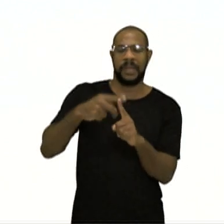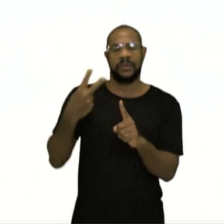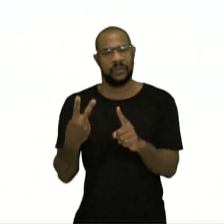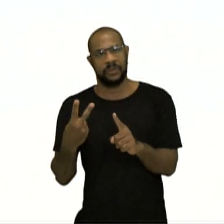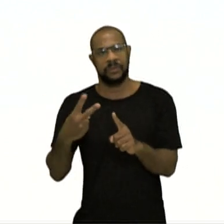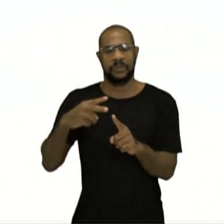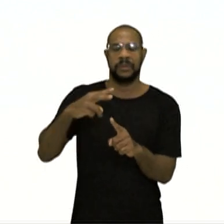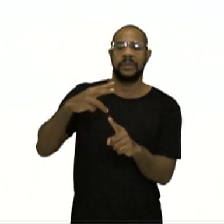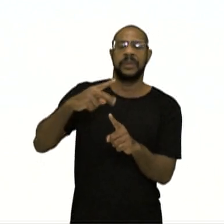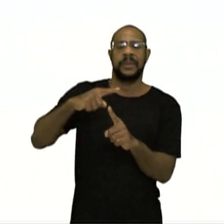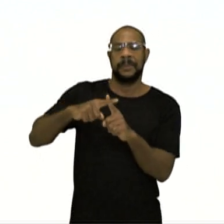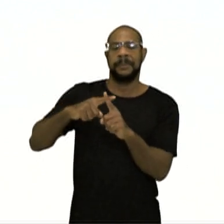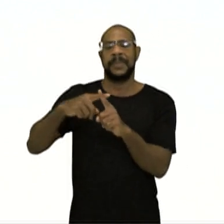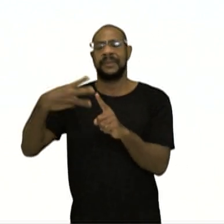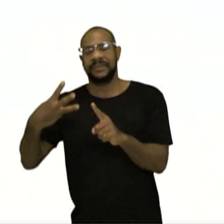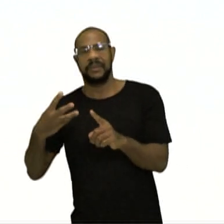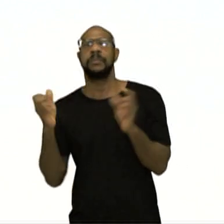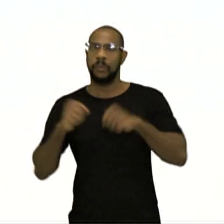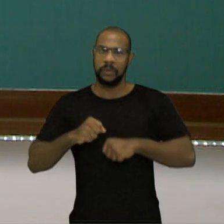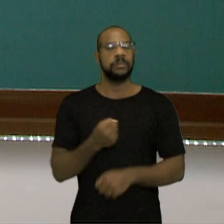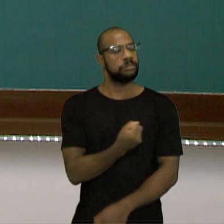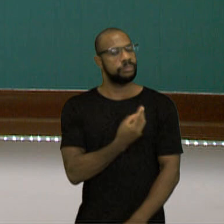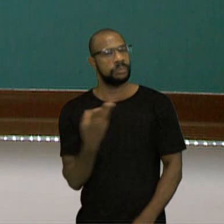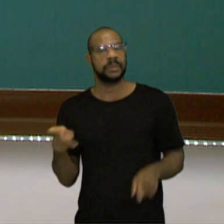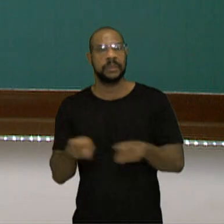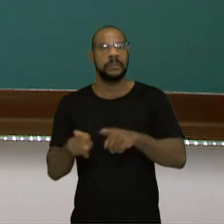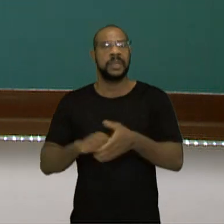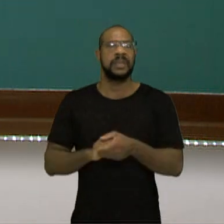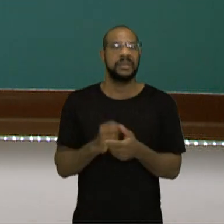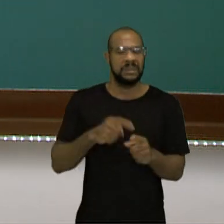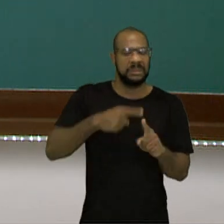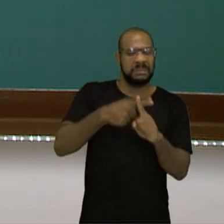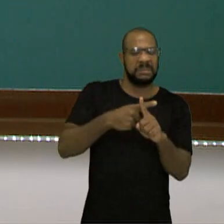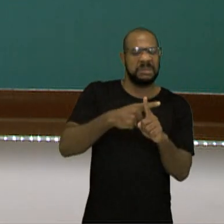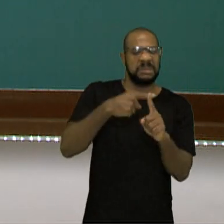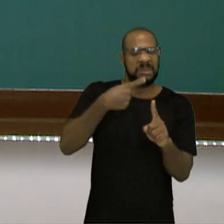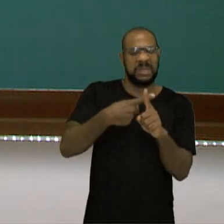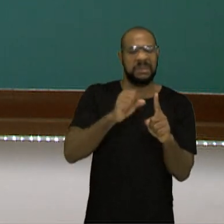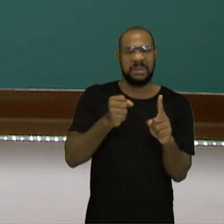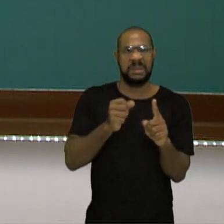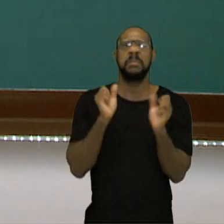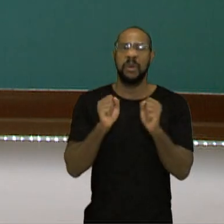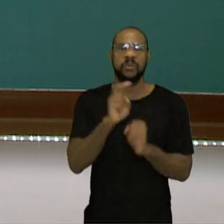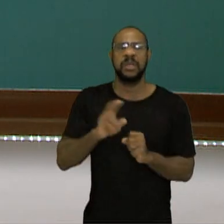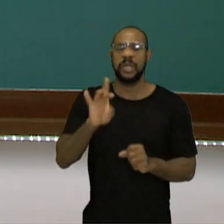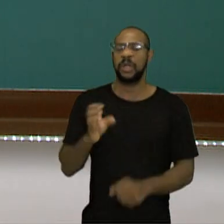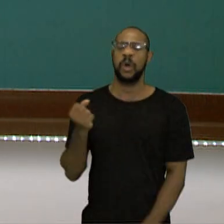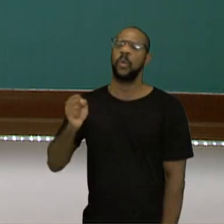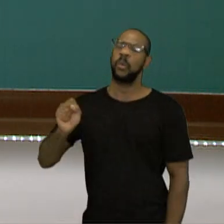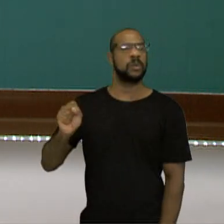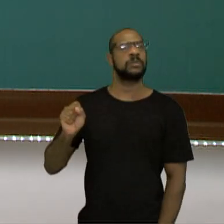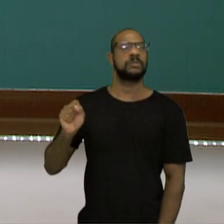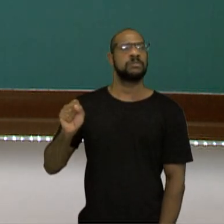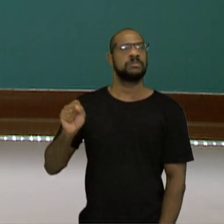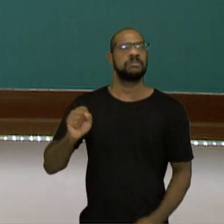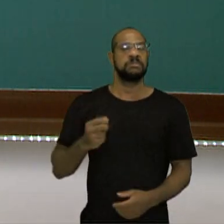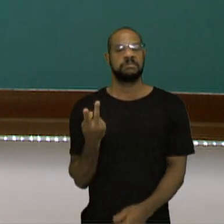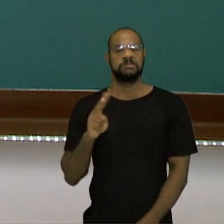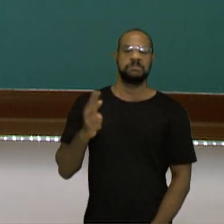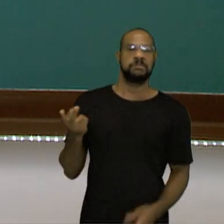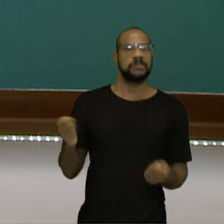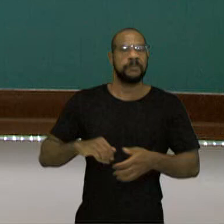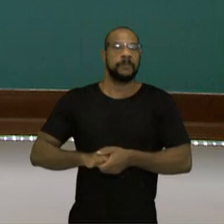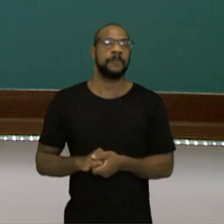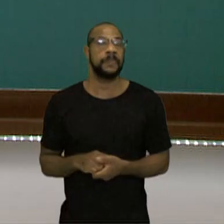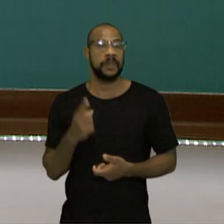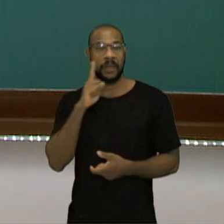para contagem. Então, eu posso, ao invés de usar mais 8, usar simplesmente o número 8. Então, nessa